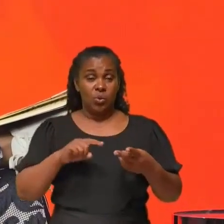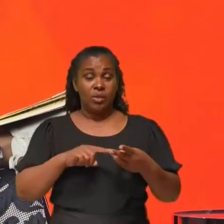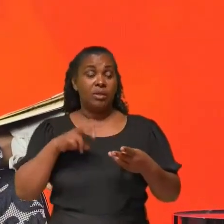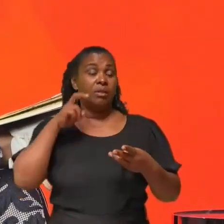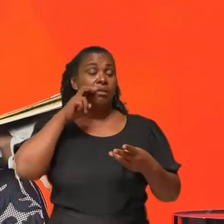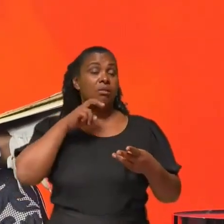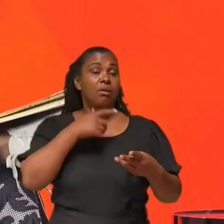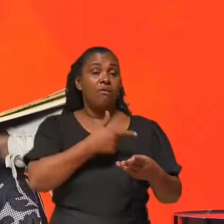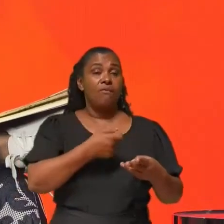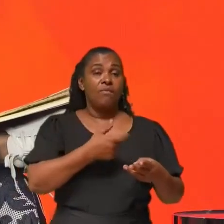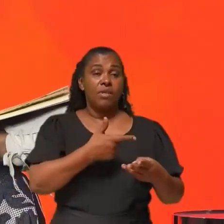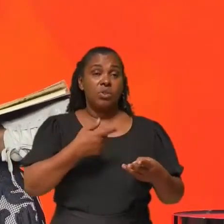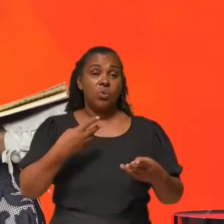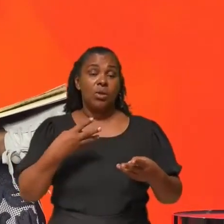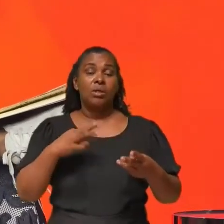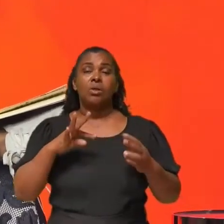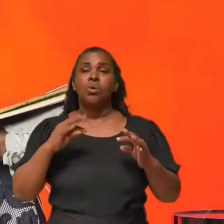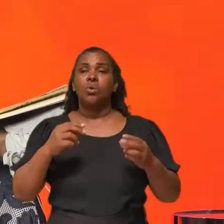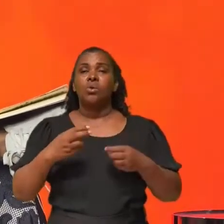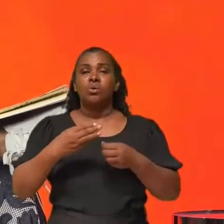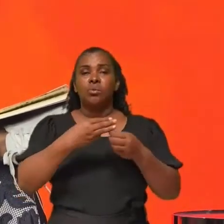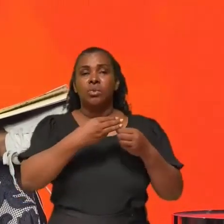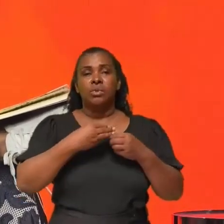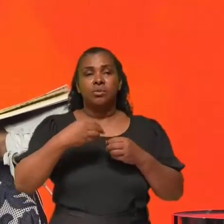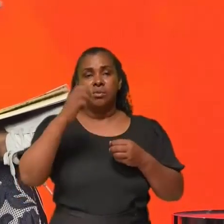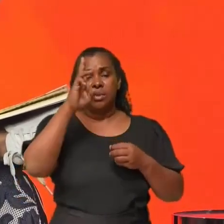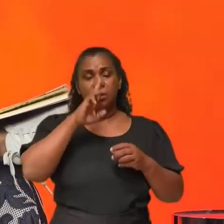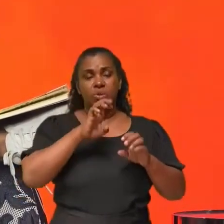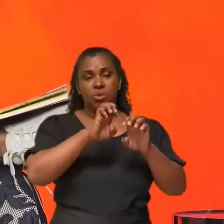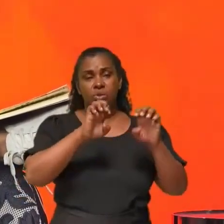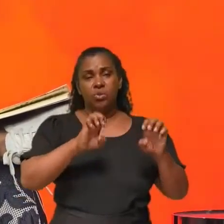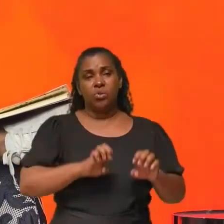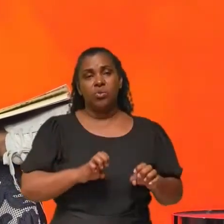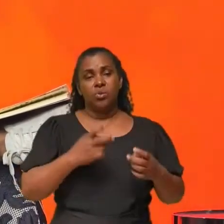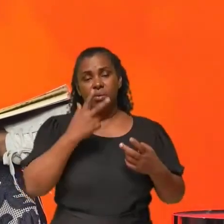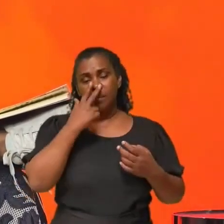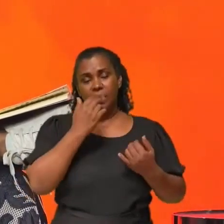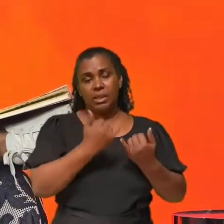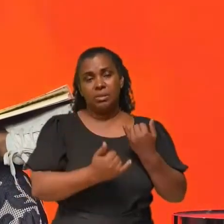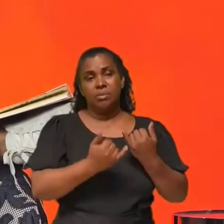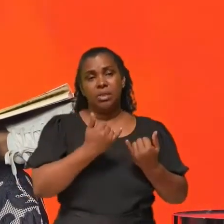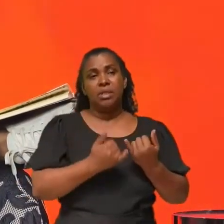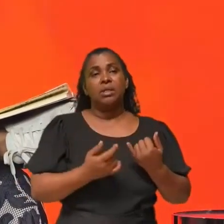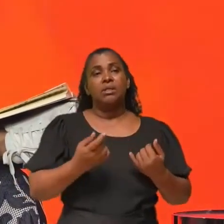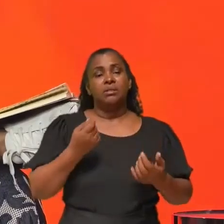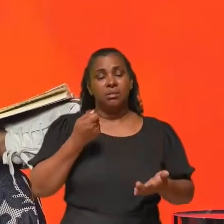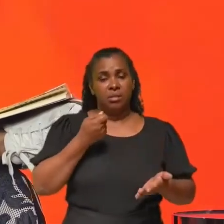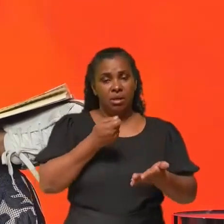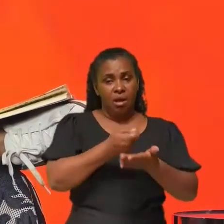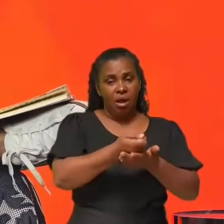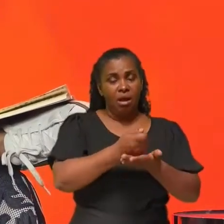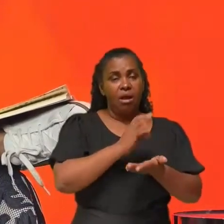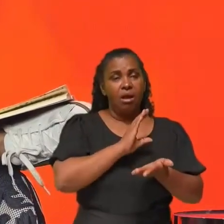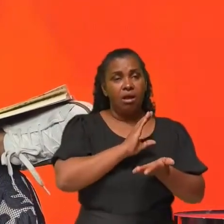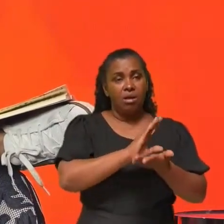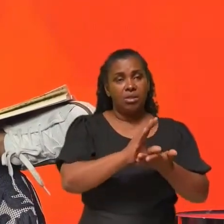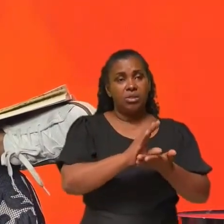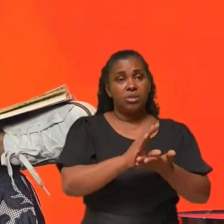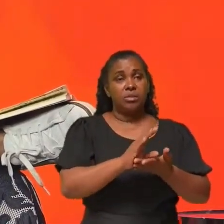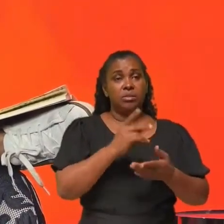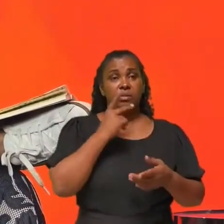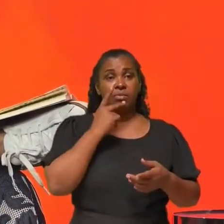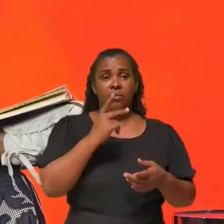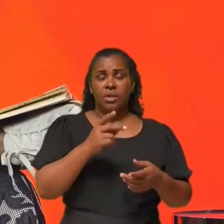do Brasil tinham estruturas parecidas, custa dinheiro. A gente não está falando aqui do tio e da tia do Zap, né? A gente